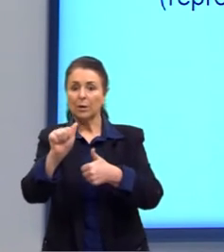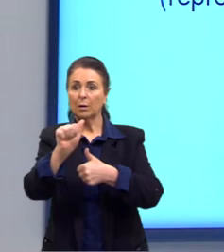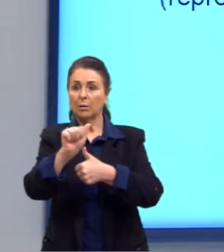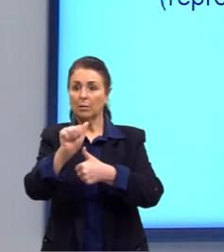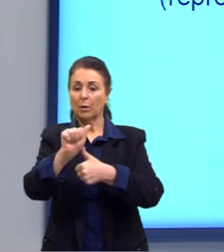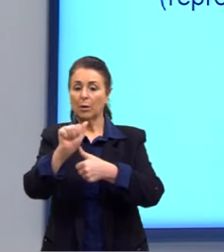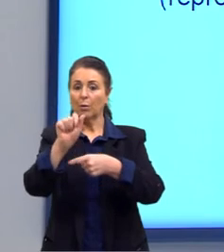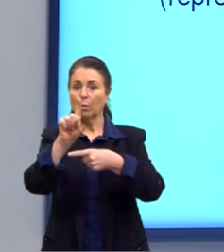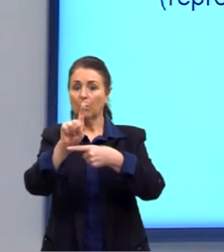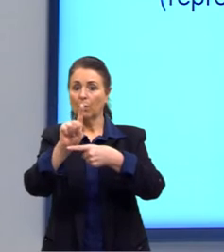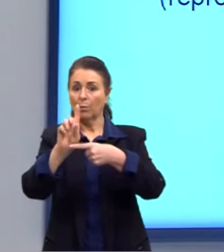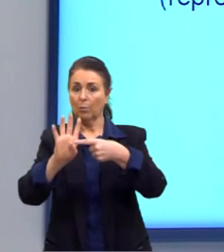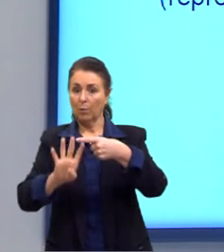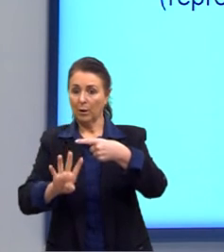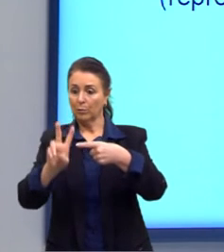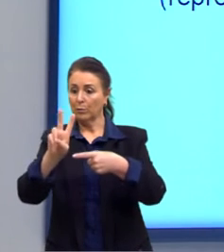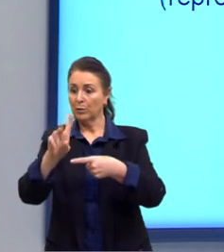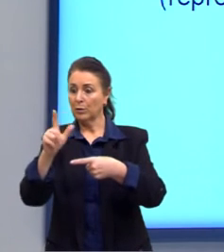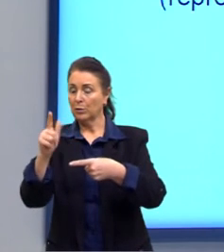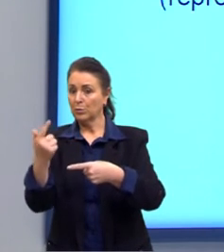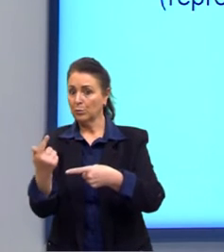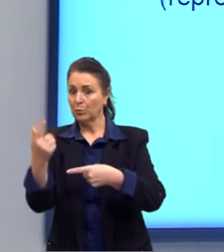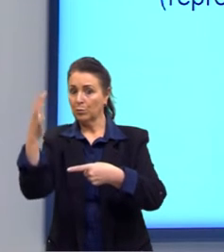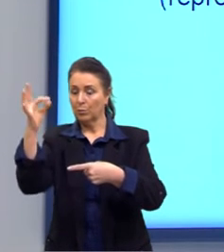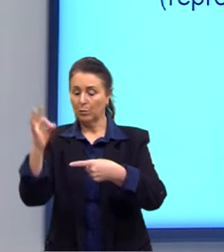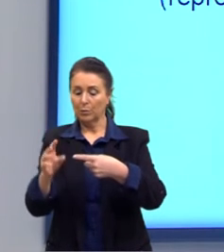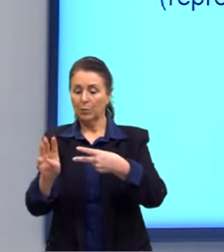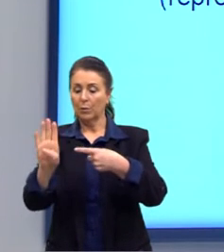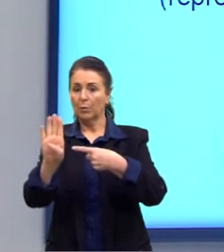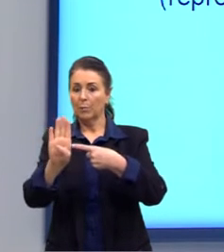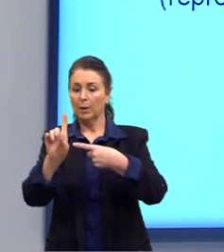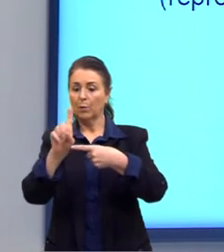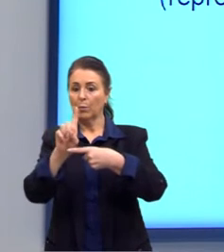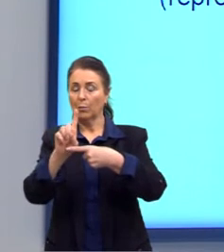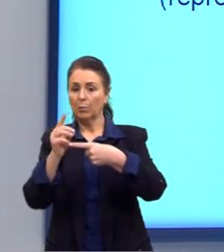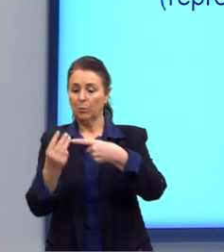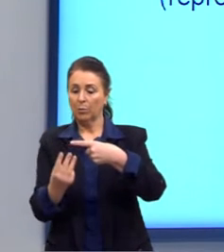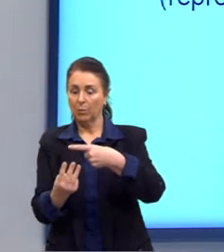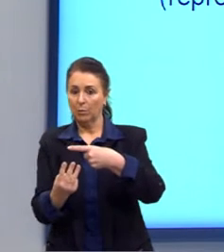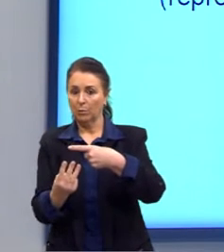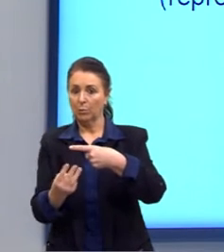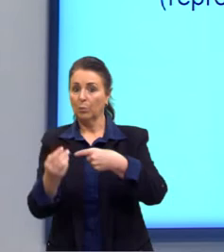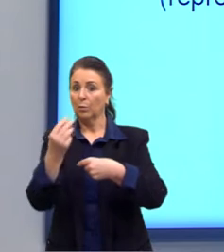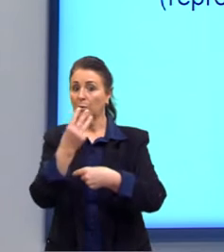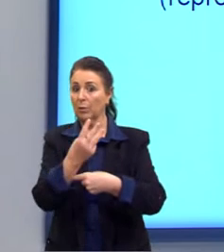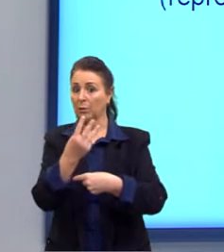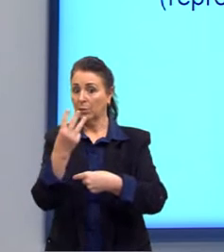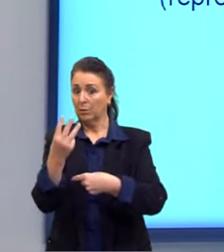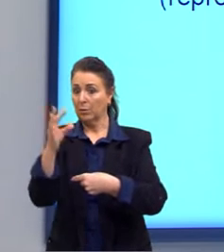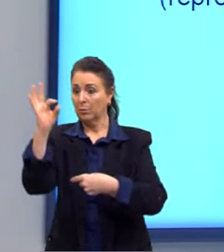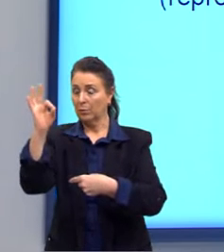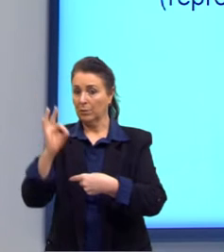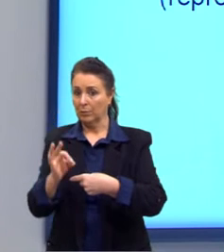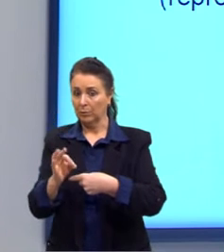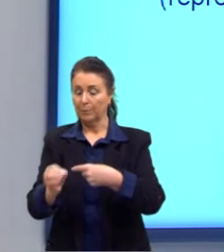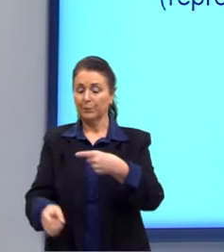a um quarto quer 25% letra B um terço que é 33%